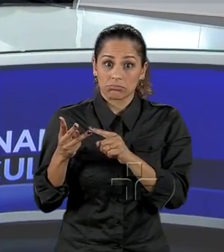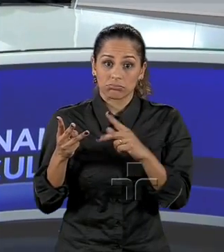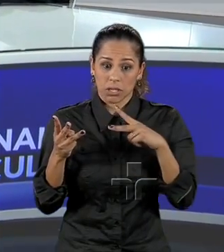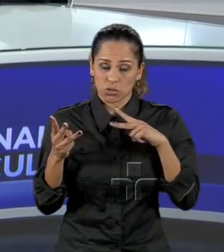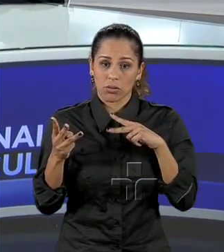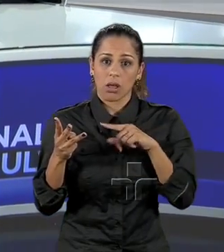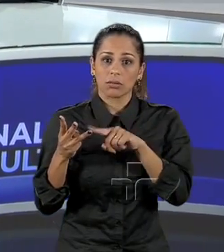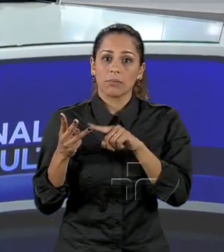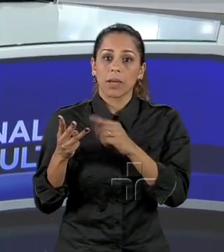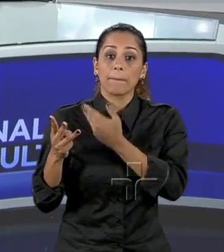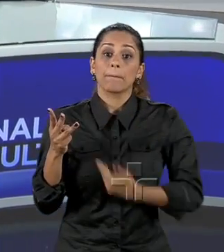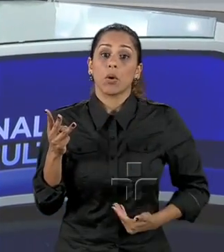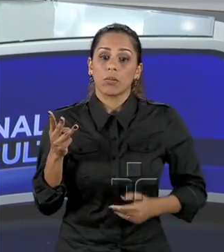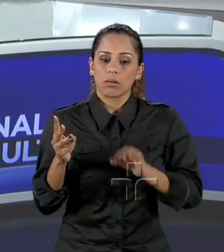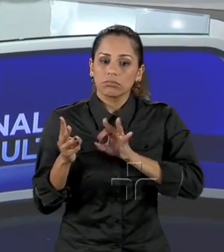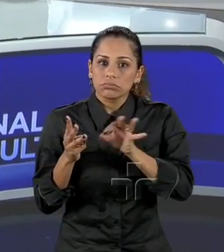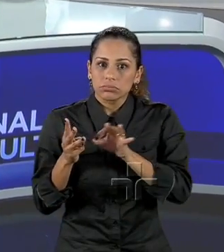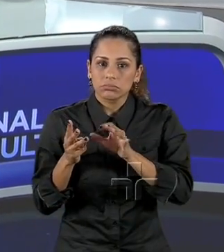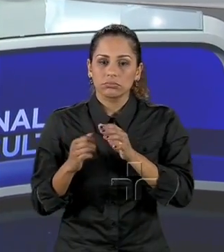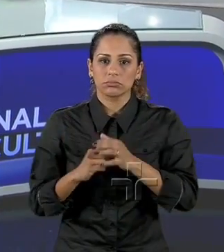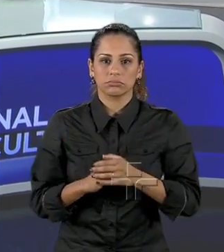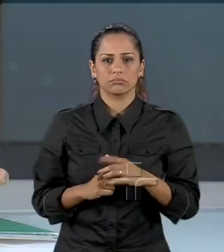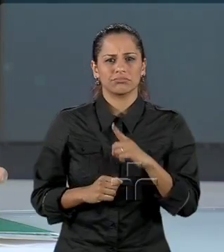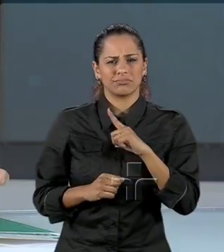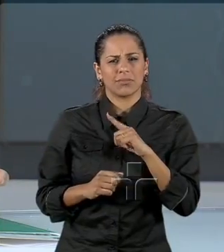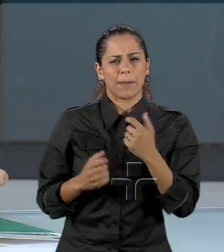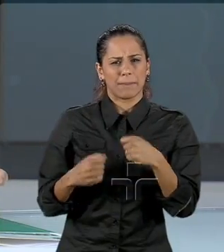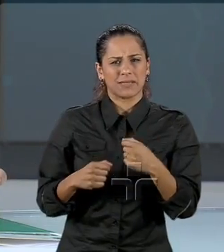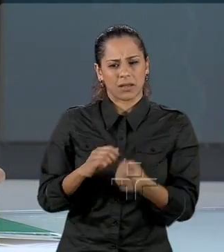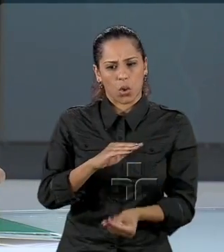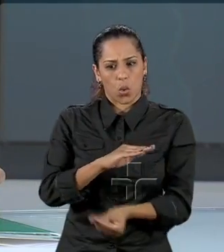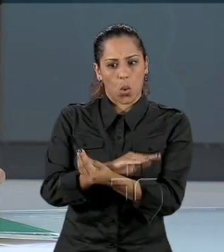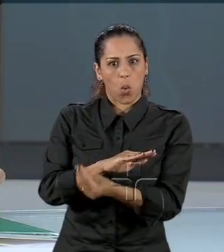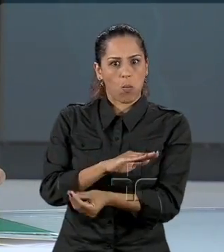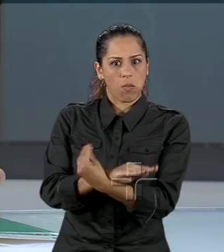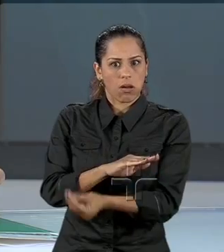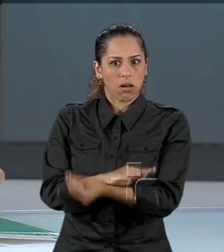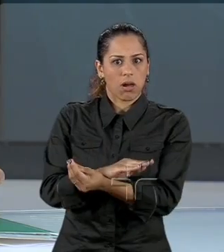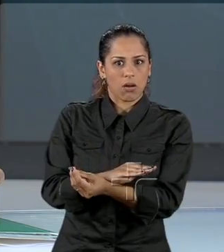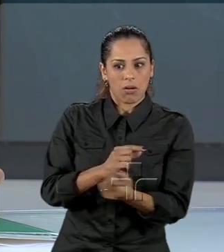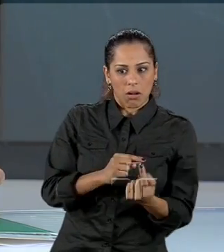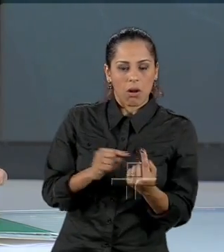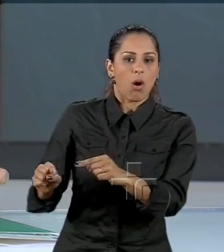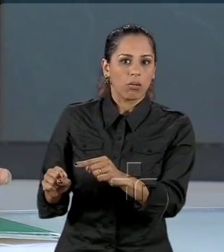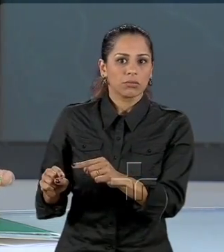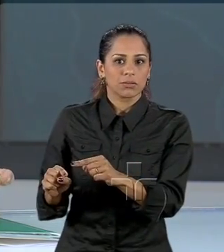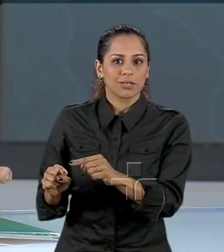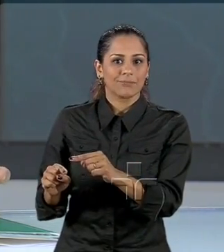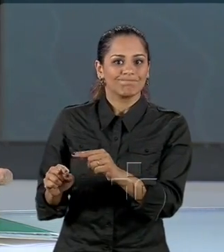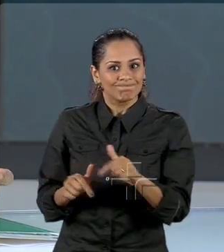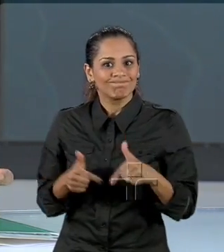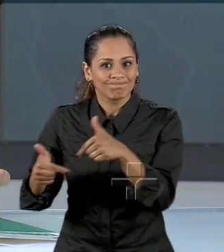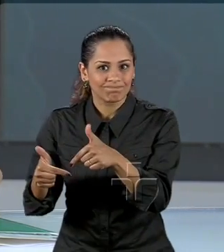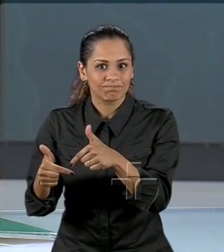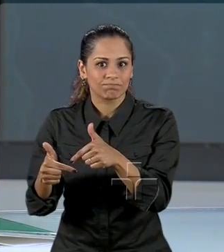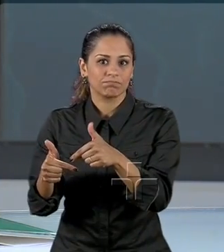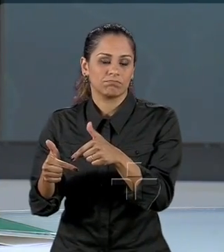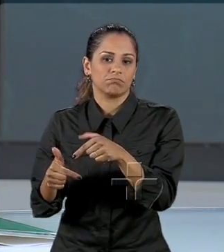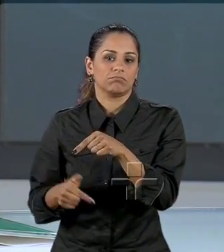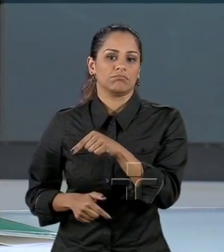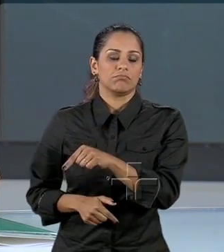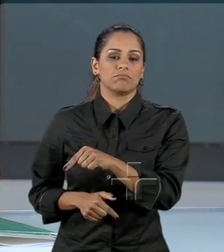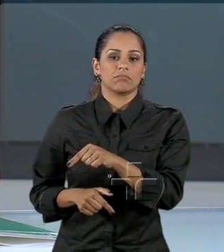combatendo tenazmente, eficazmente a corrupção sistêmica, serial, enquadrilhada, não é?